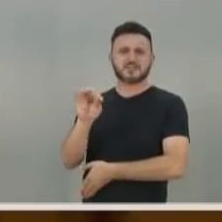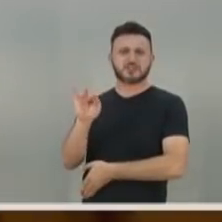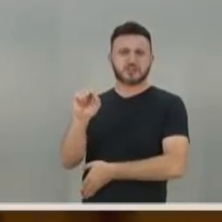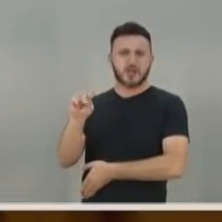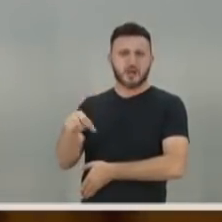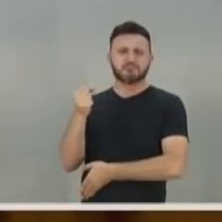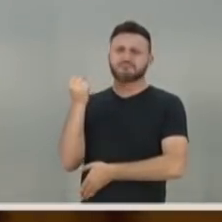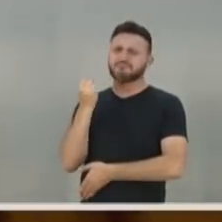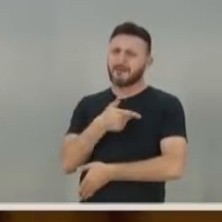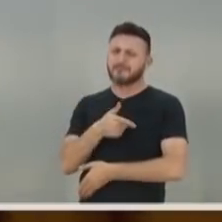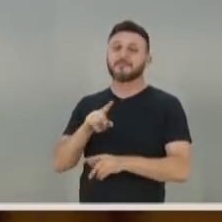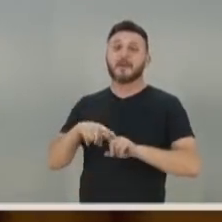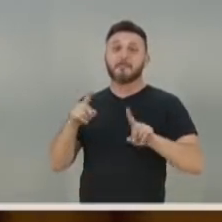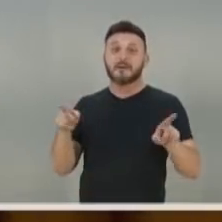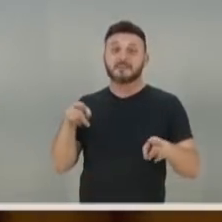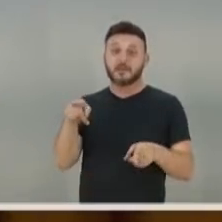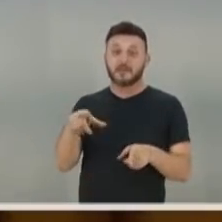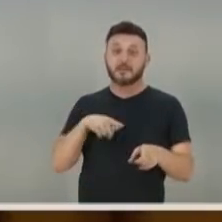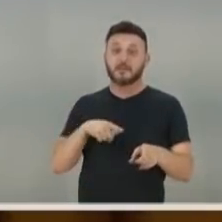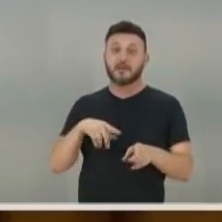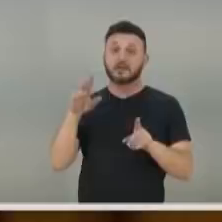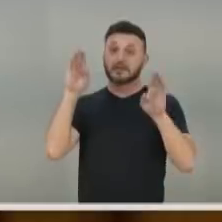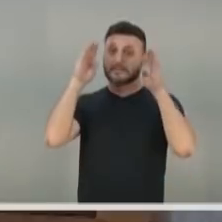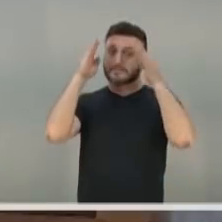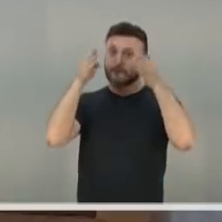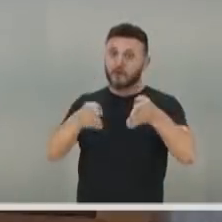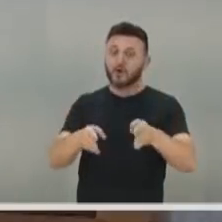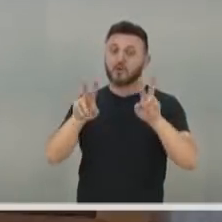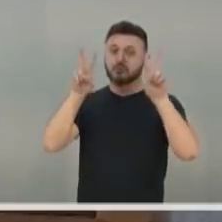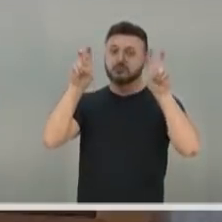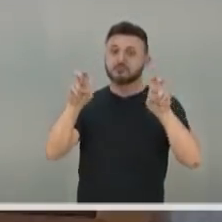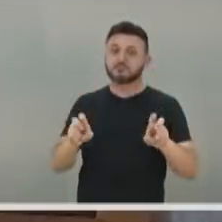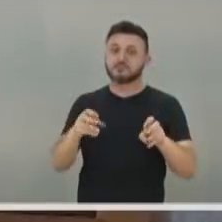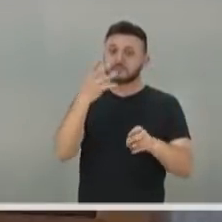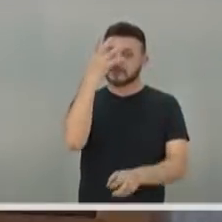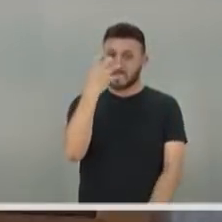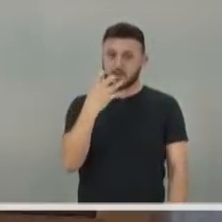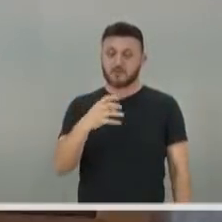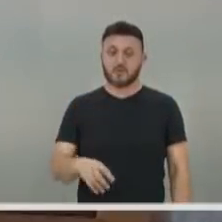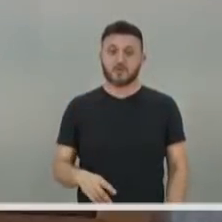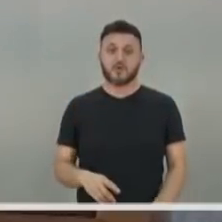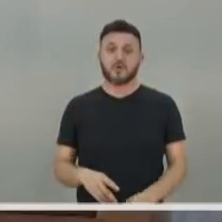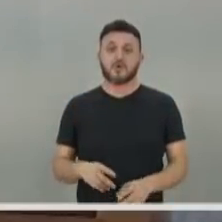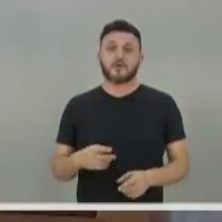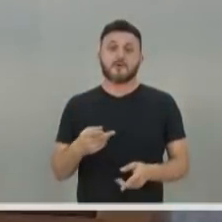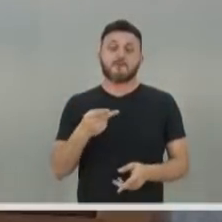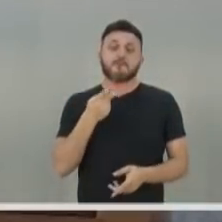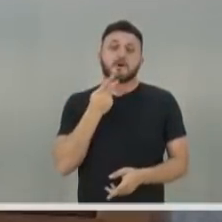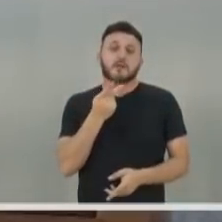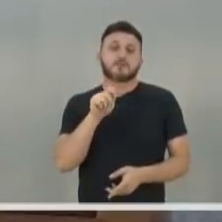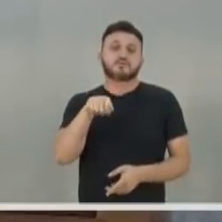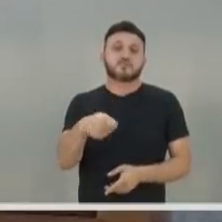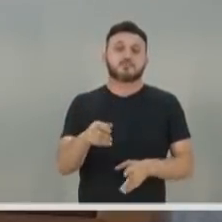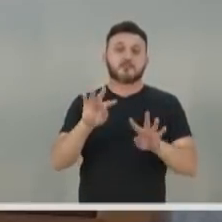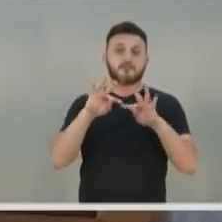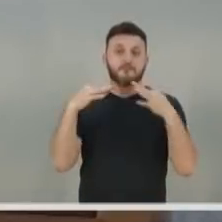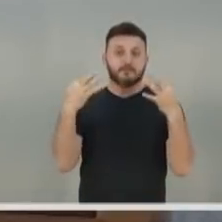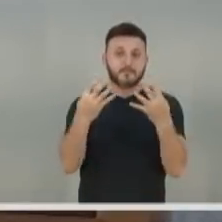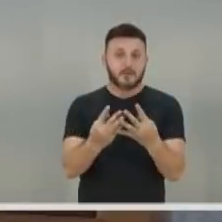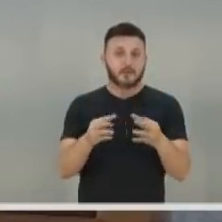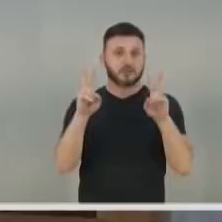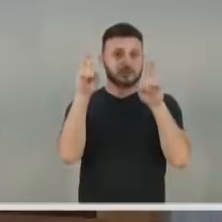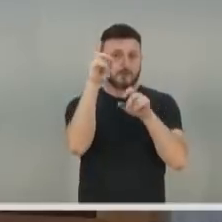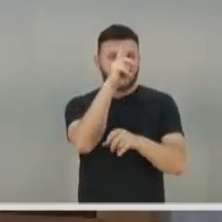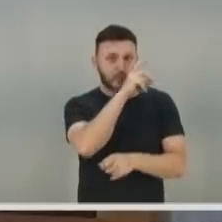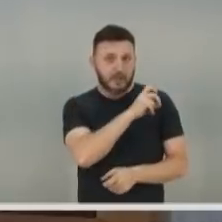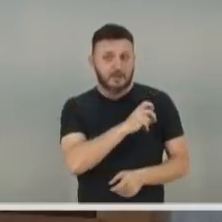padres, diáconos e bispos, todo o povo católico forma o laicato. É a grande força